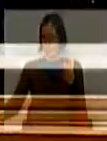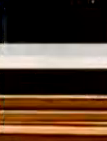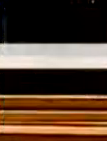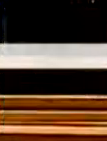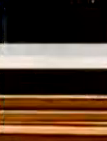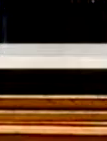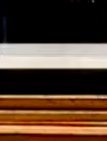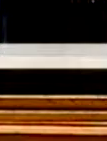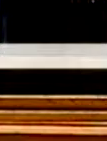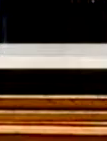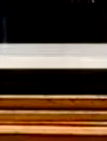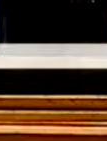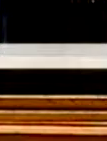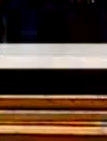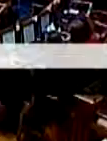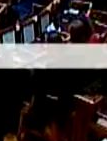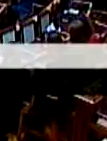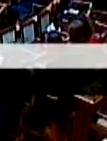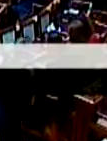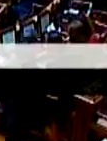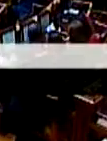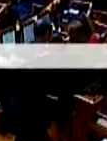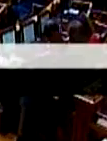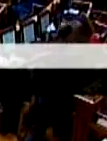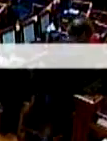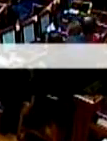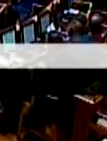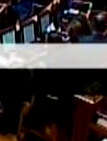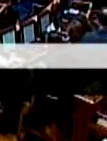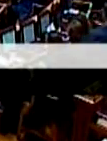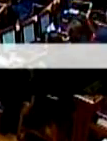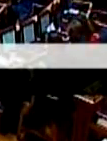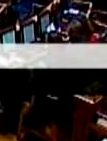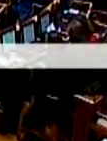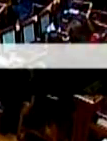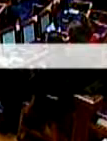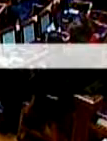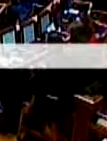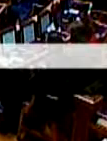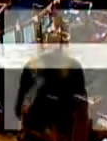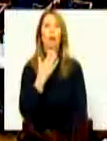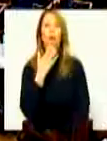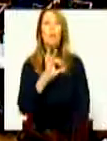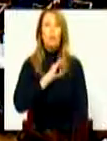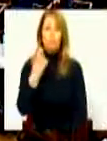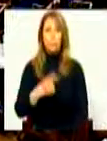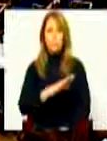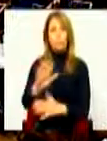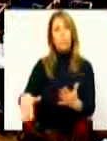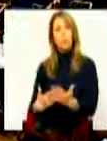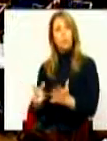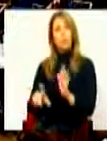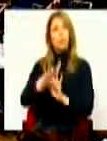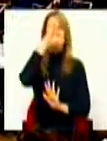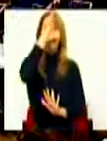Obrigada, Sr. Presidente. Esta proposta de lei que o Governo apresenta à Assembleia da República traz um conjunto de